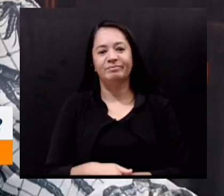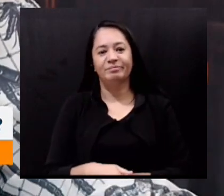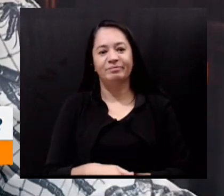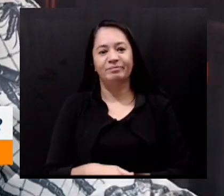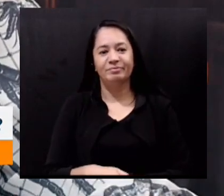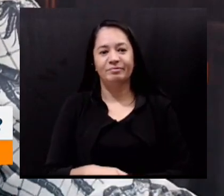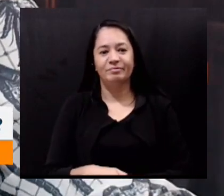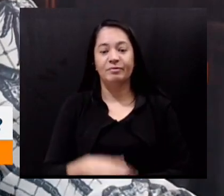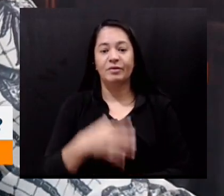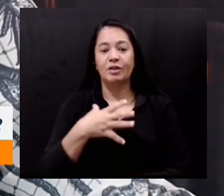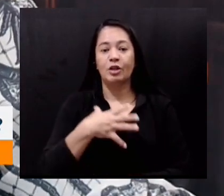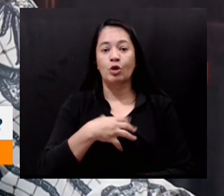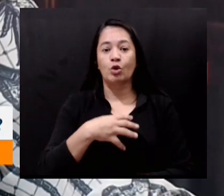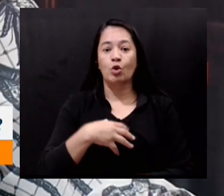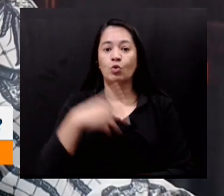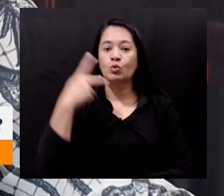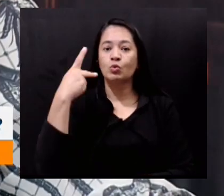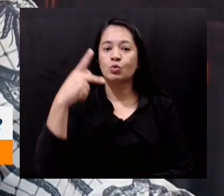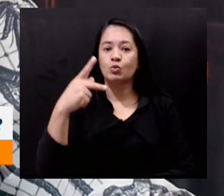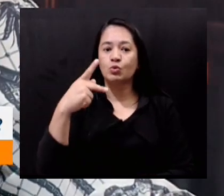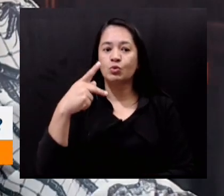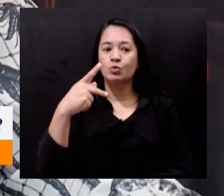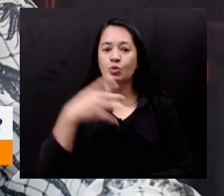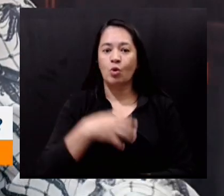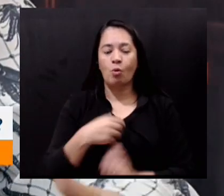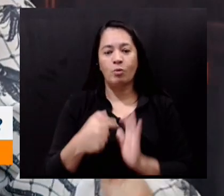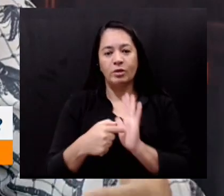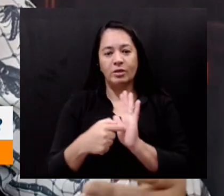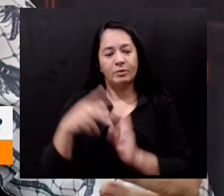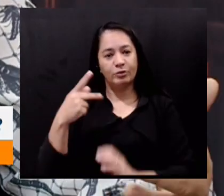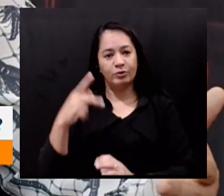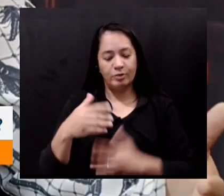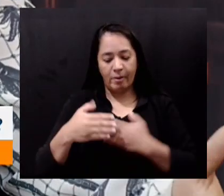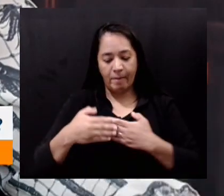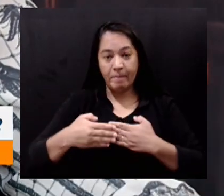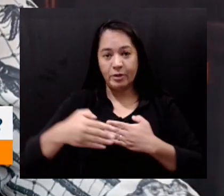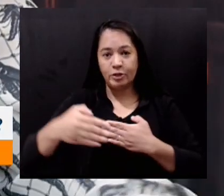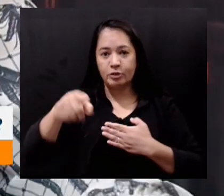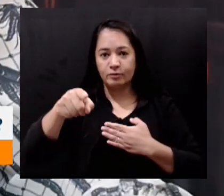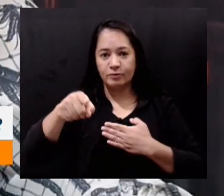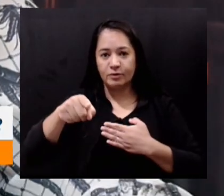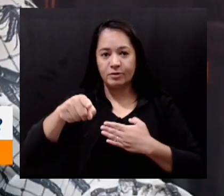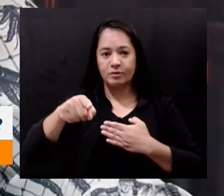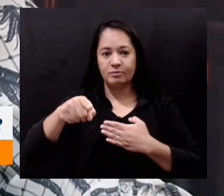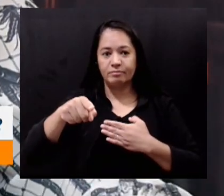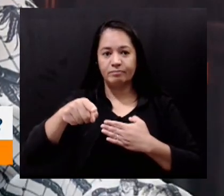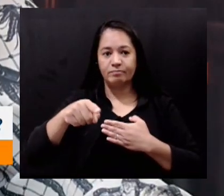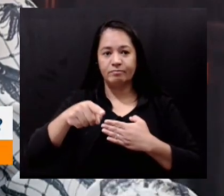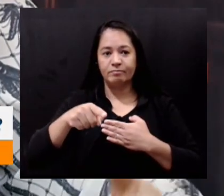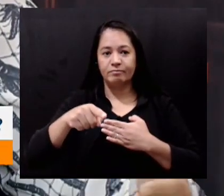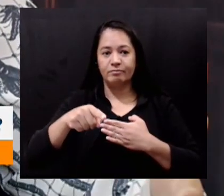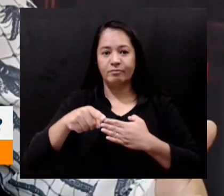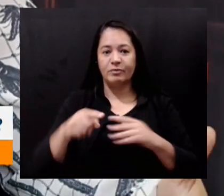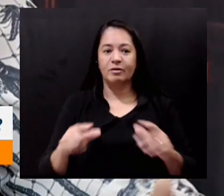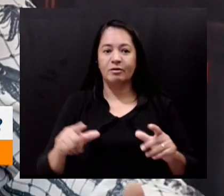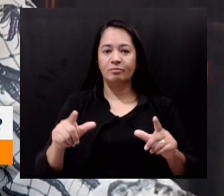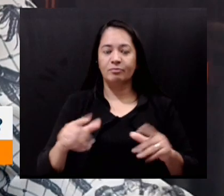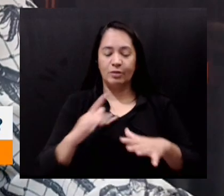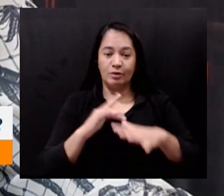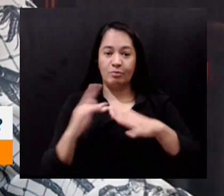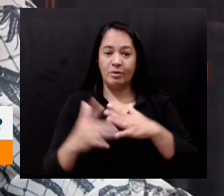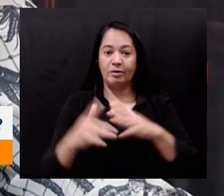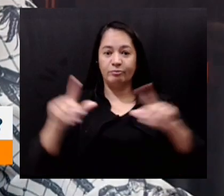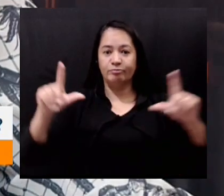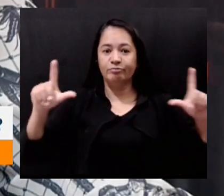comportamento, depois a partir do momento que você coloca em uma rede social, você também